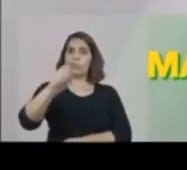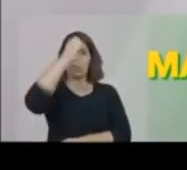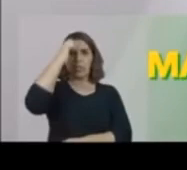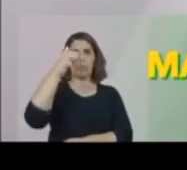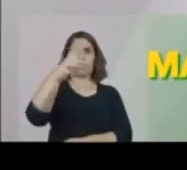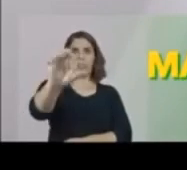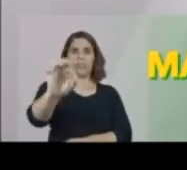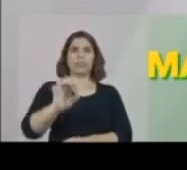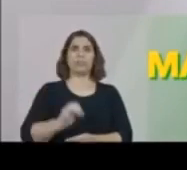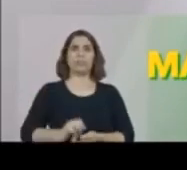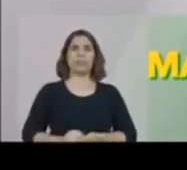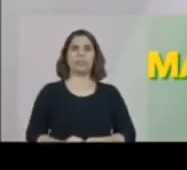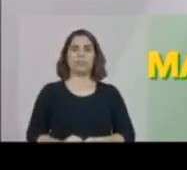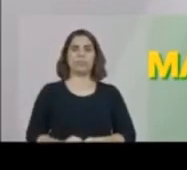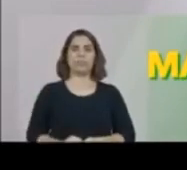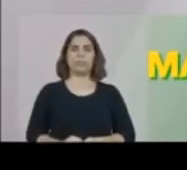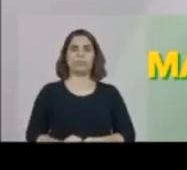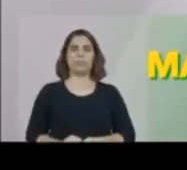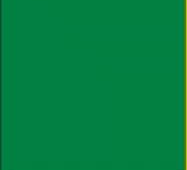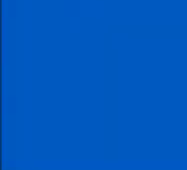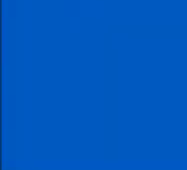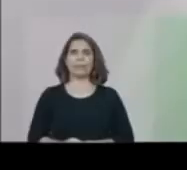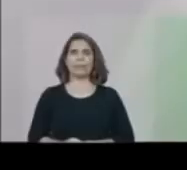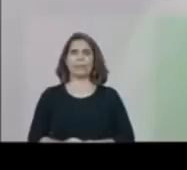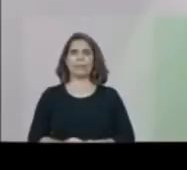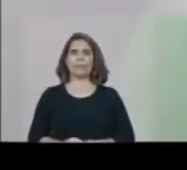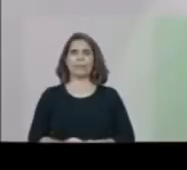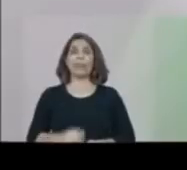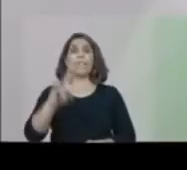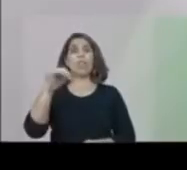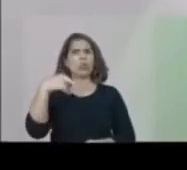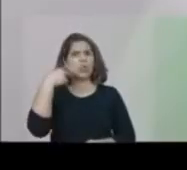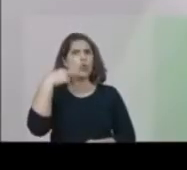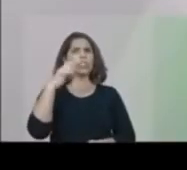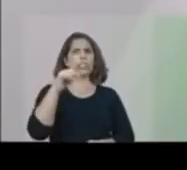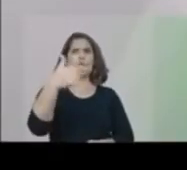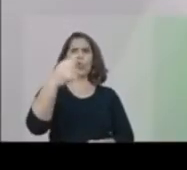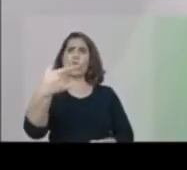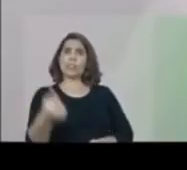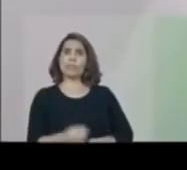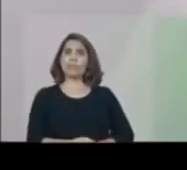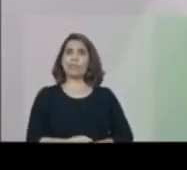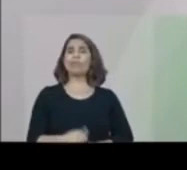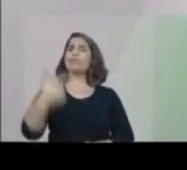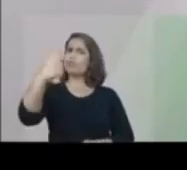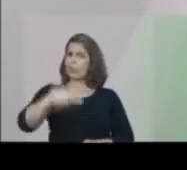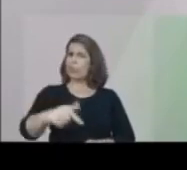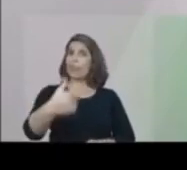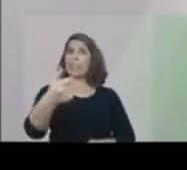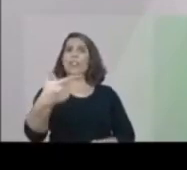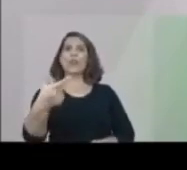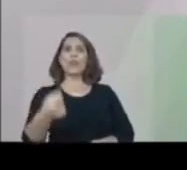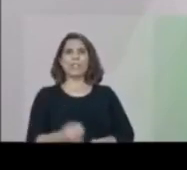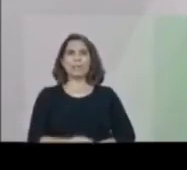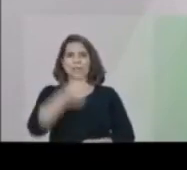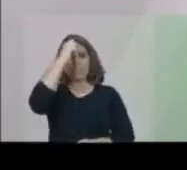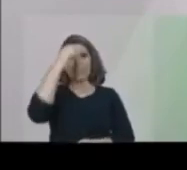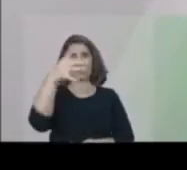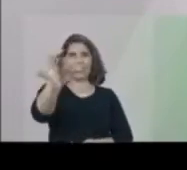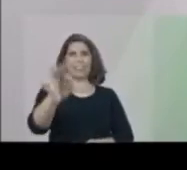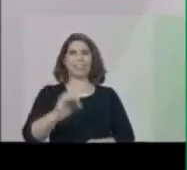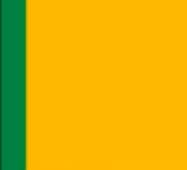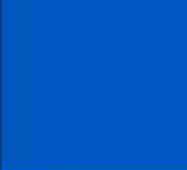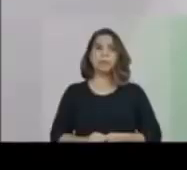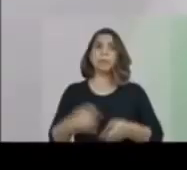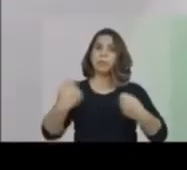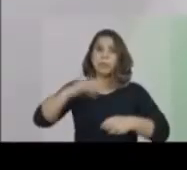Rafael, 10510, Crivella 10. Para vereador, Zico 10012. Para vereador, Zico 10012, Crivella